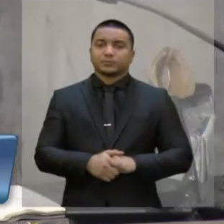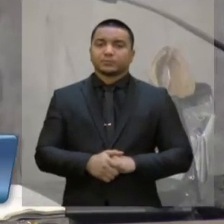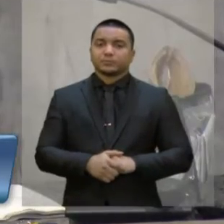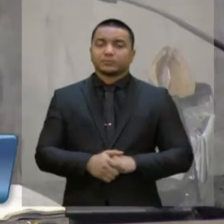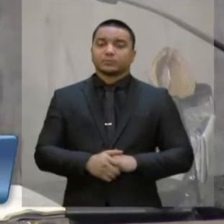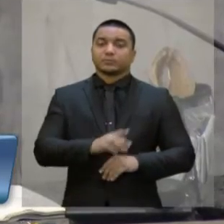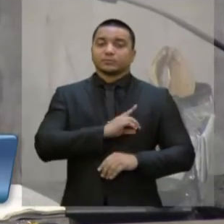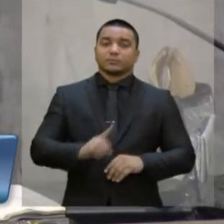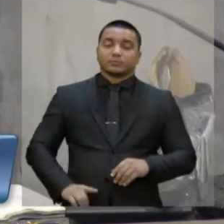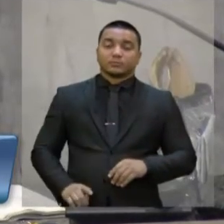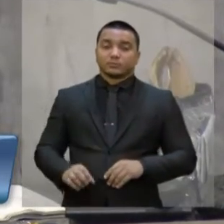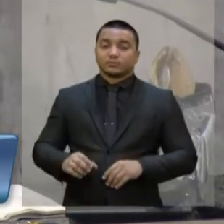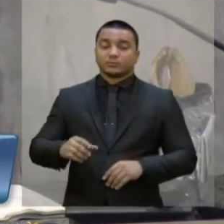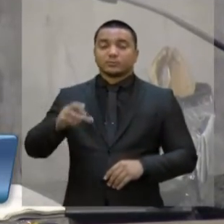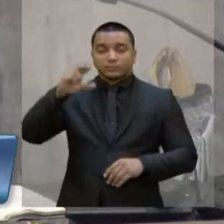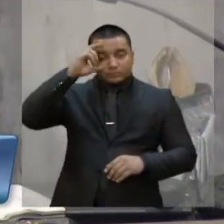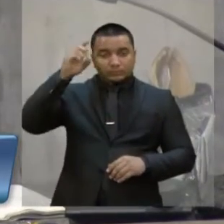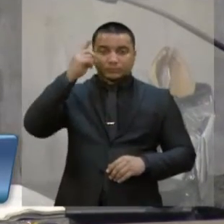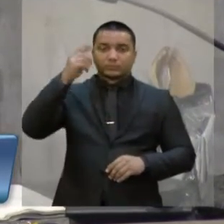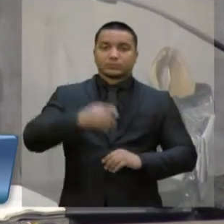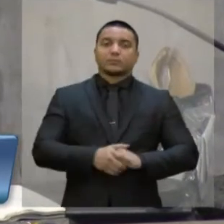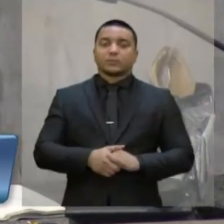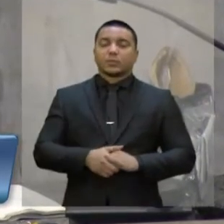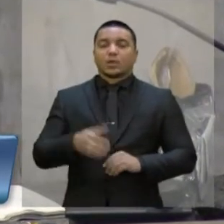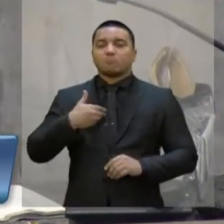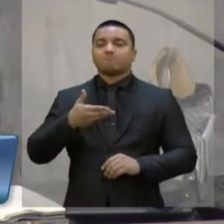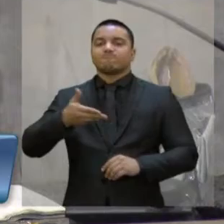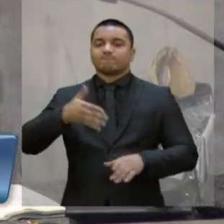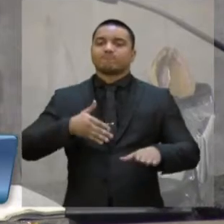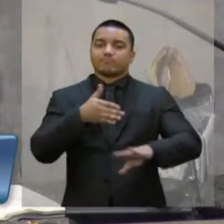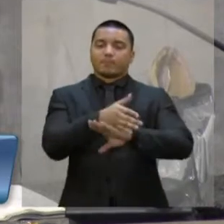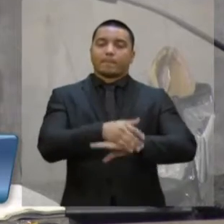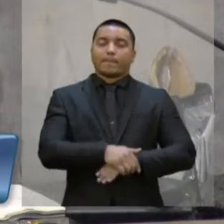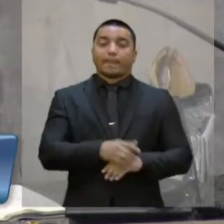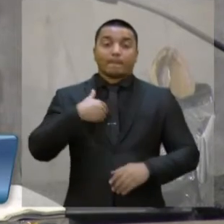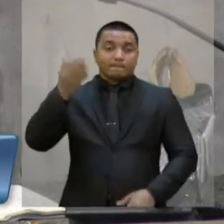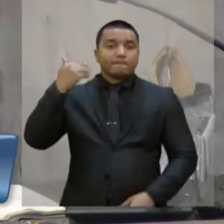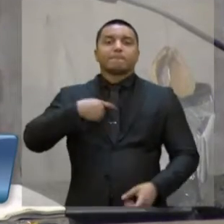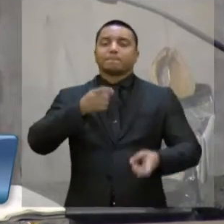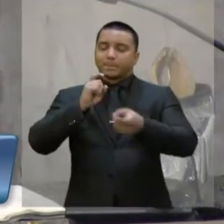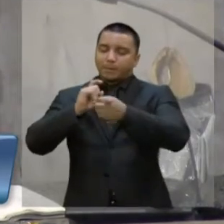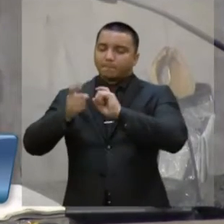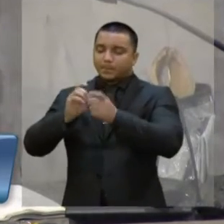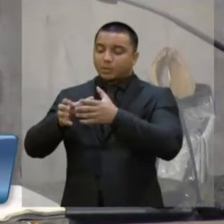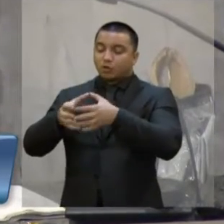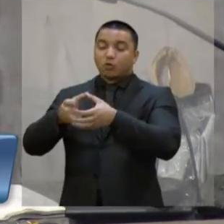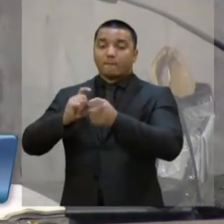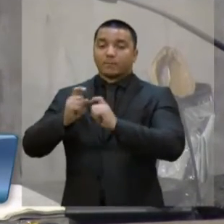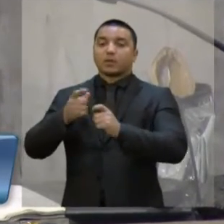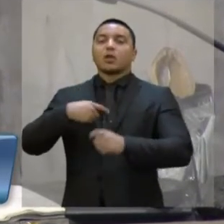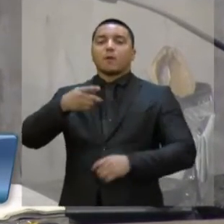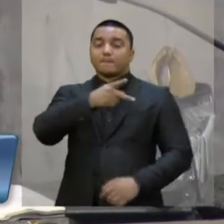Renato Rosendo, eu me sentiria injusta de não apartear a Vossa Excelência, uma vez que fui presidente da Comissão de